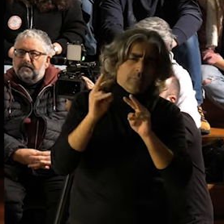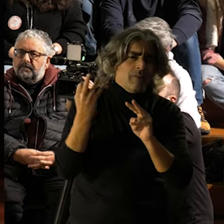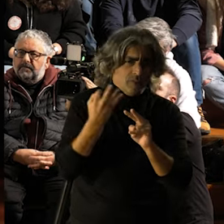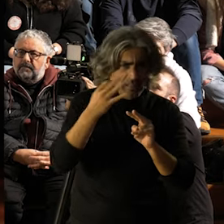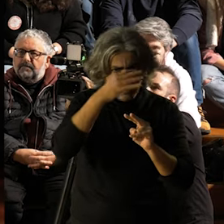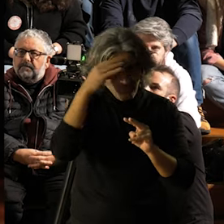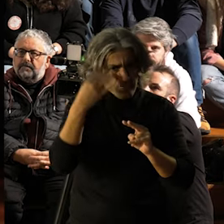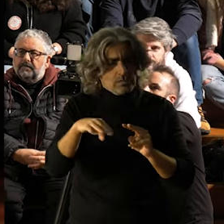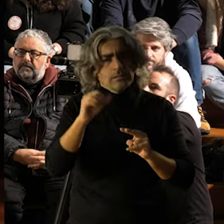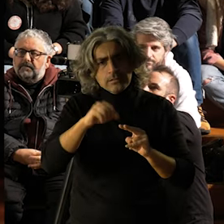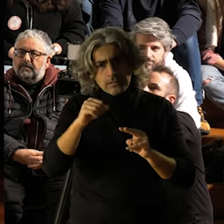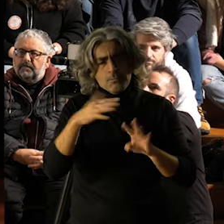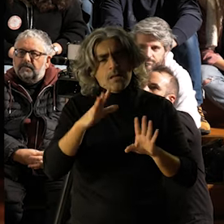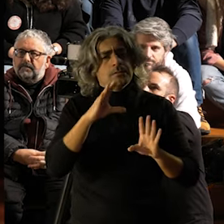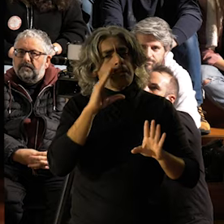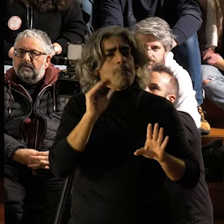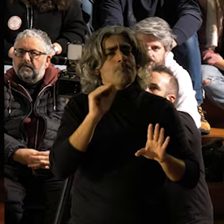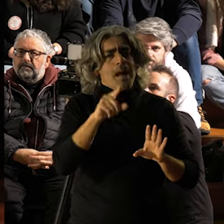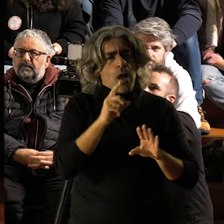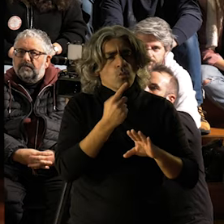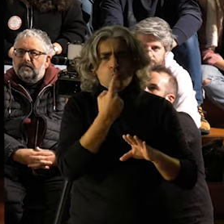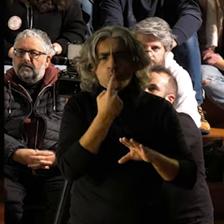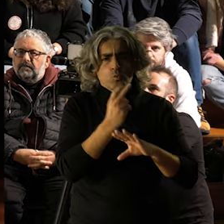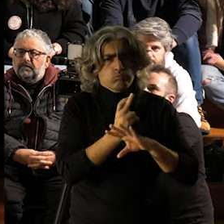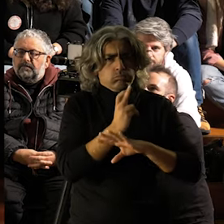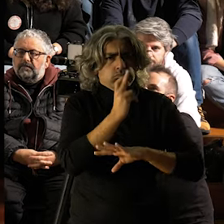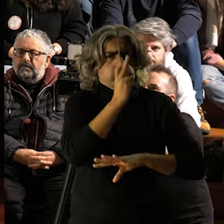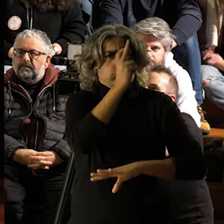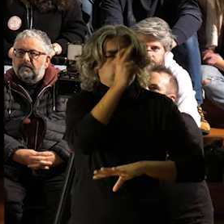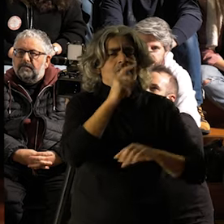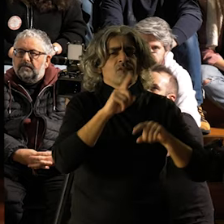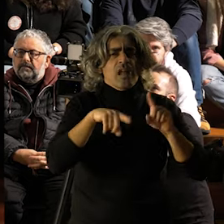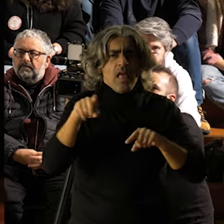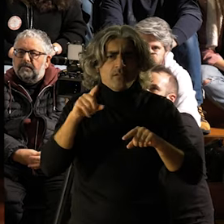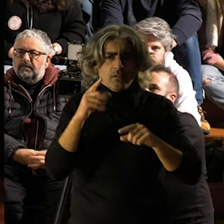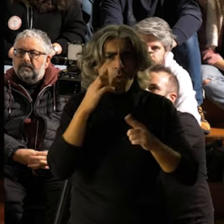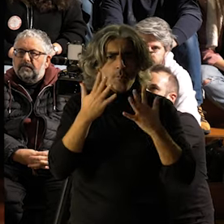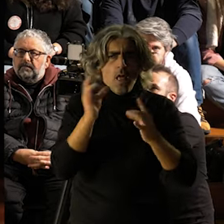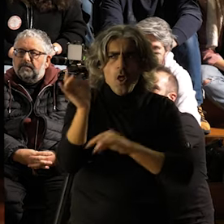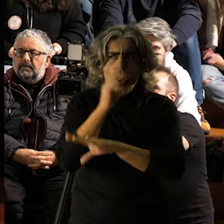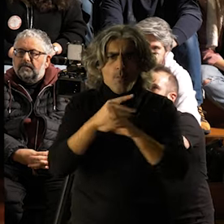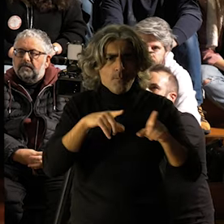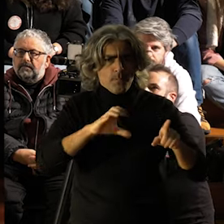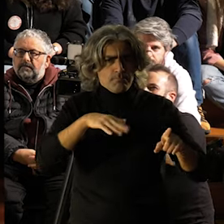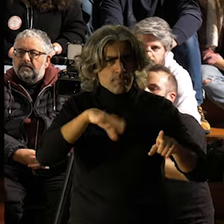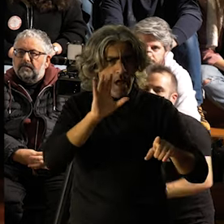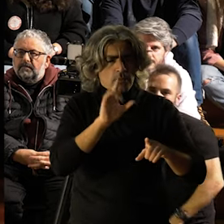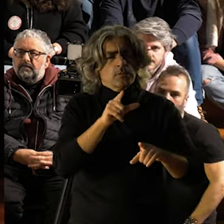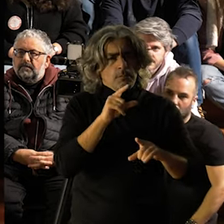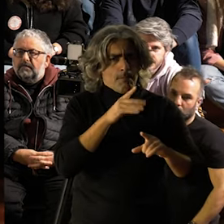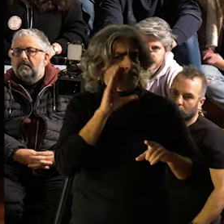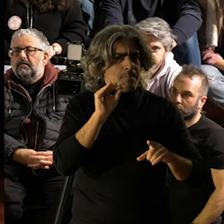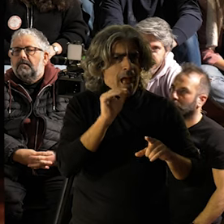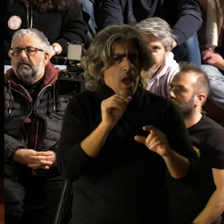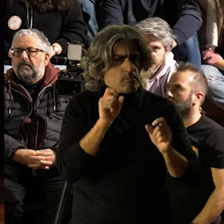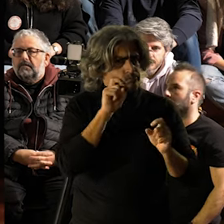Mas quando os bancos subiram as taxas de juros no país que tem mais taxas de juros variáveis da Europa, a banca em Portugal está sólida e o